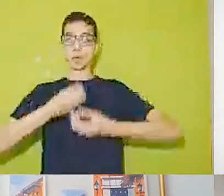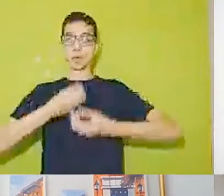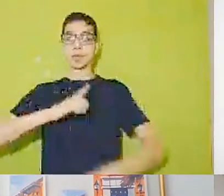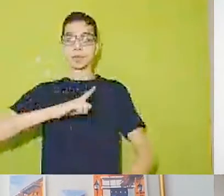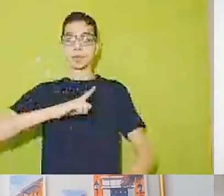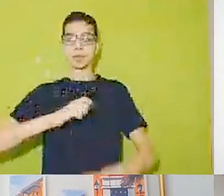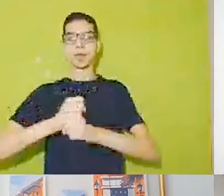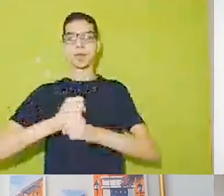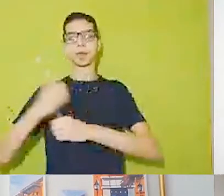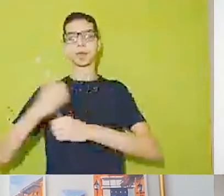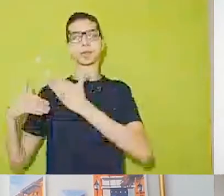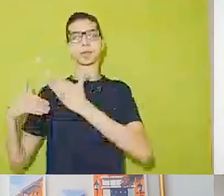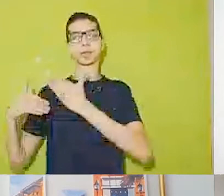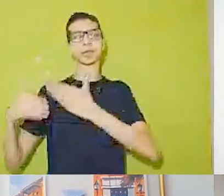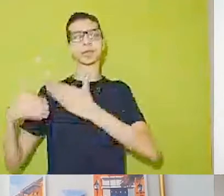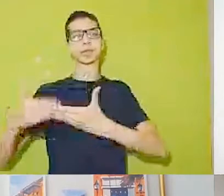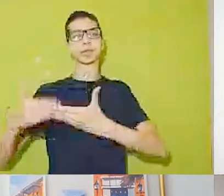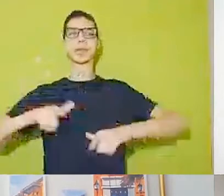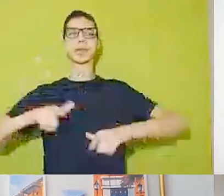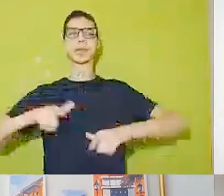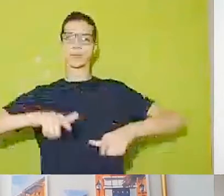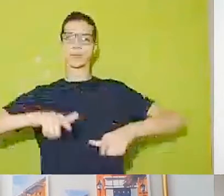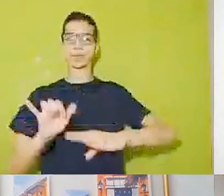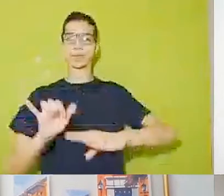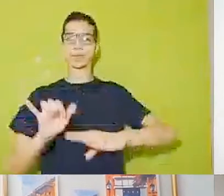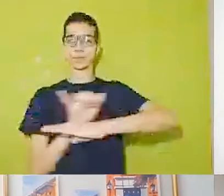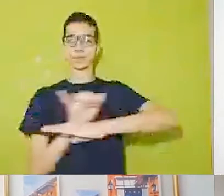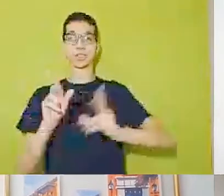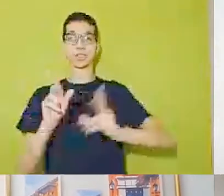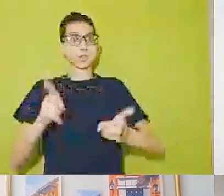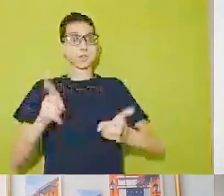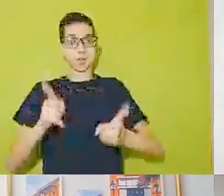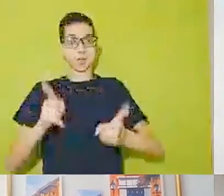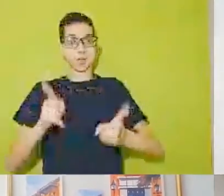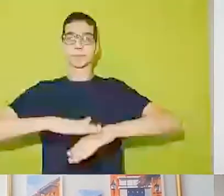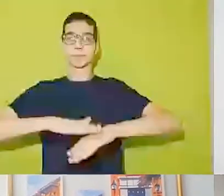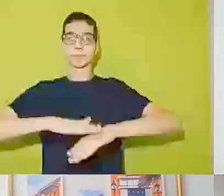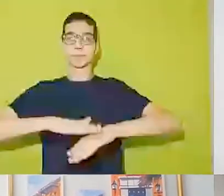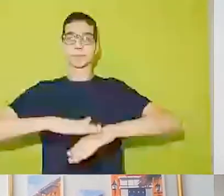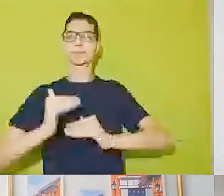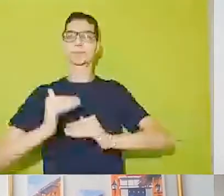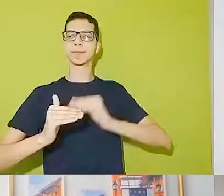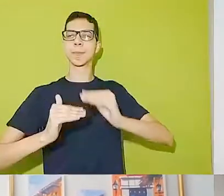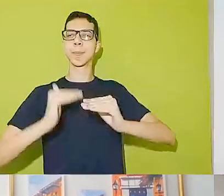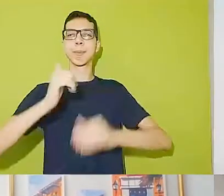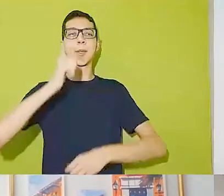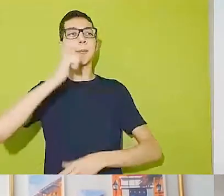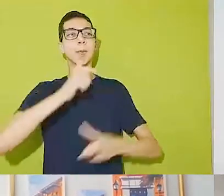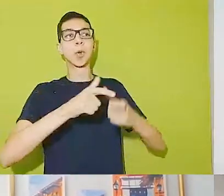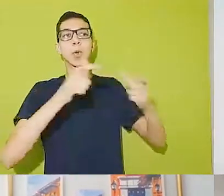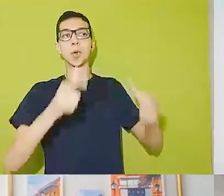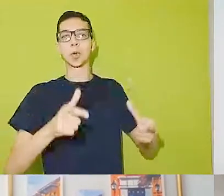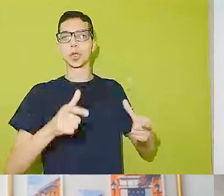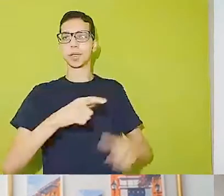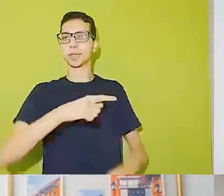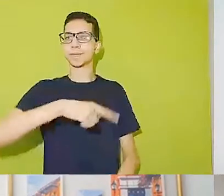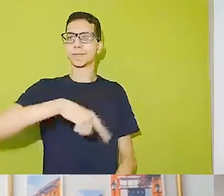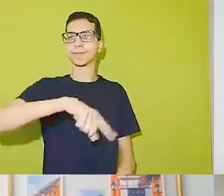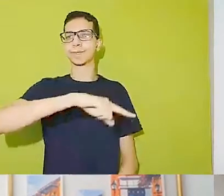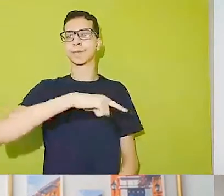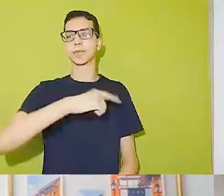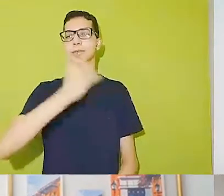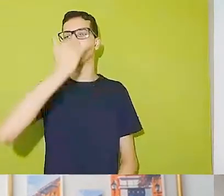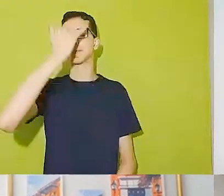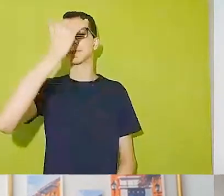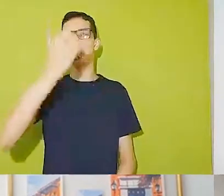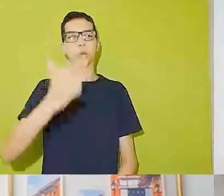e vem, de maneira estratégica, atuando nos casos para que essas mulheres, né, não tenham essa consequência trágica,